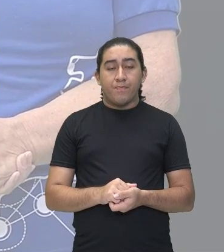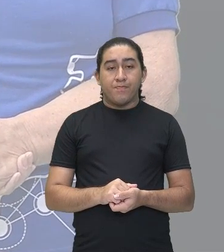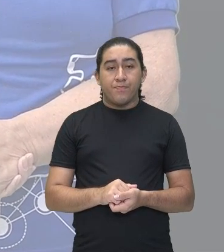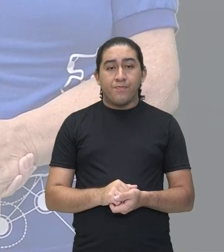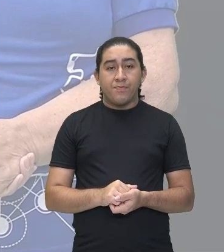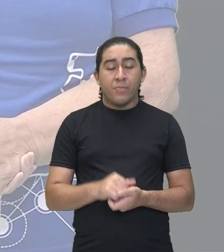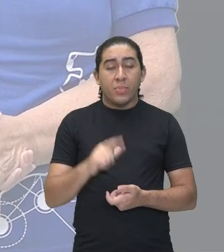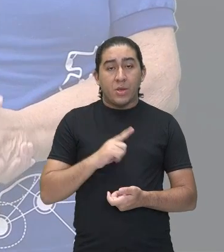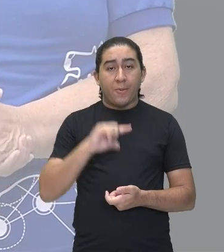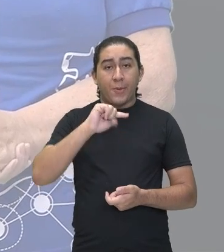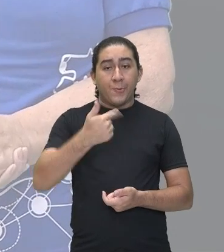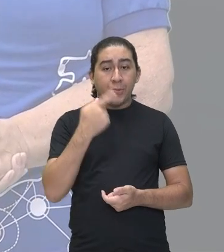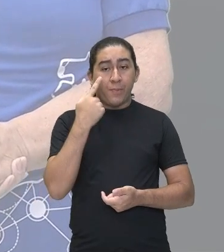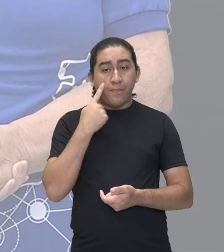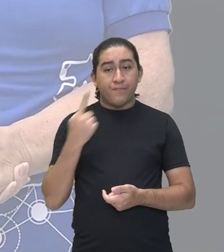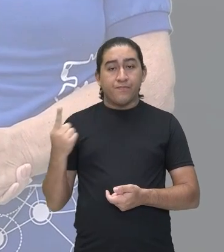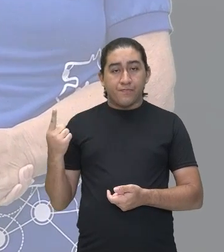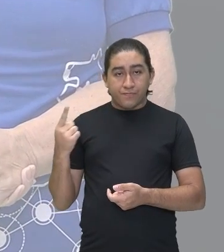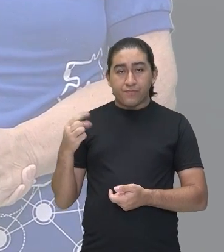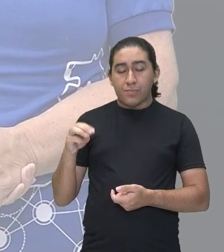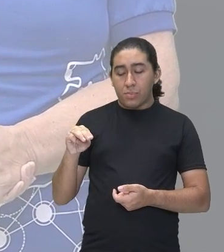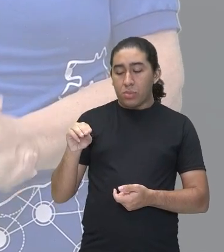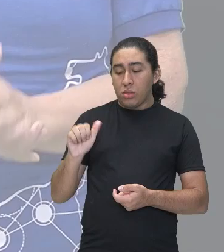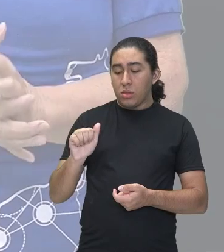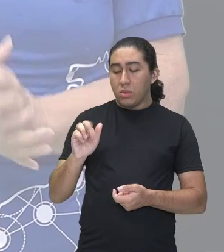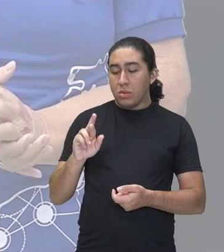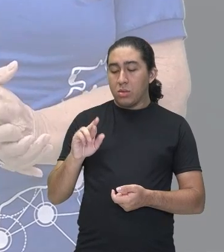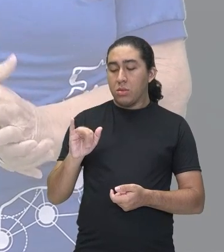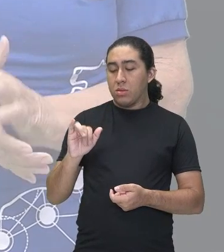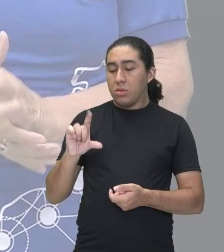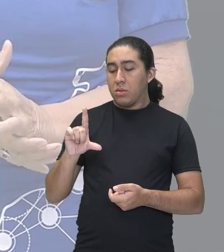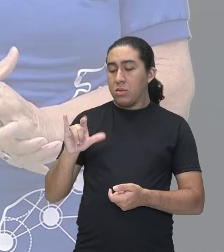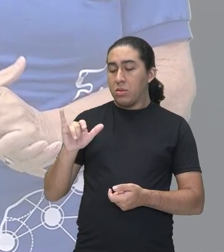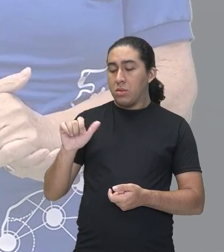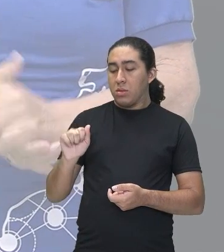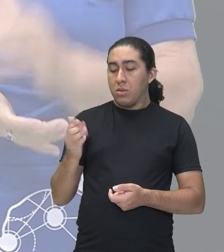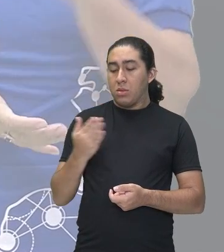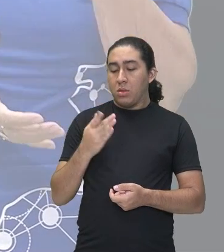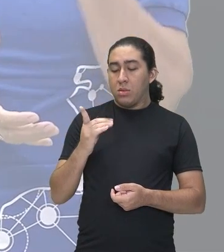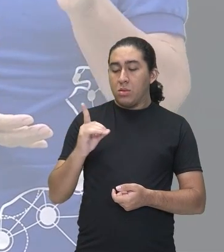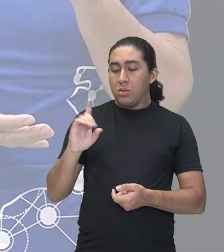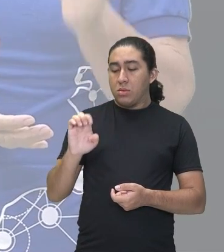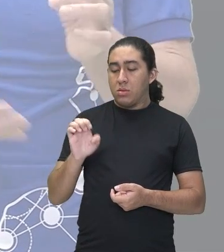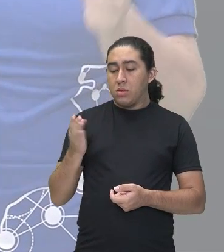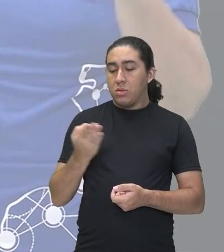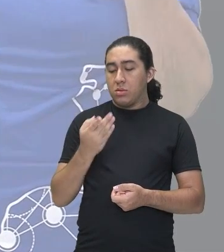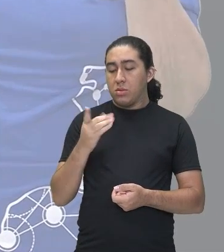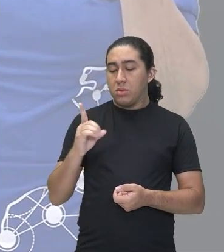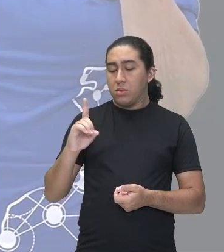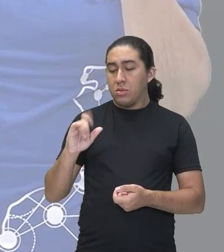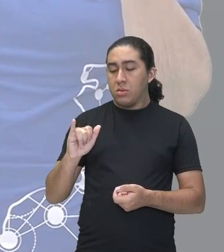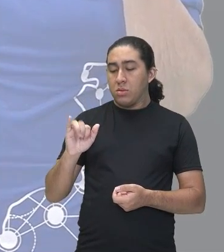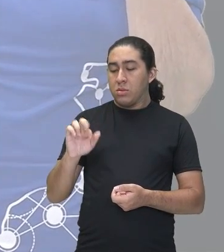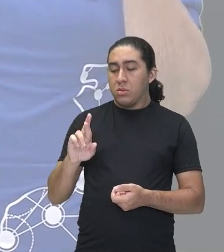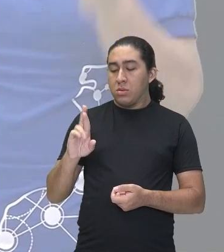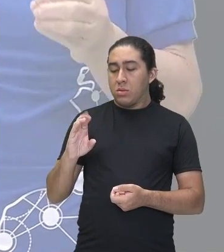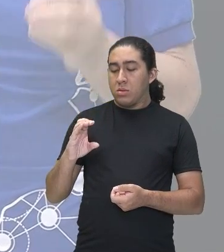de Dirceu. Marília de Dirceu é uma obra rara, maravilhosa e que tem